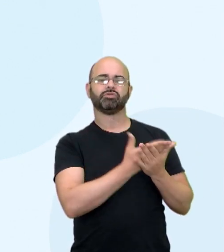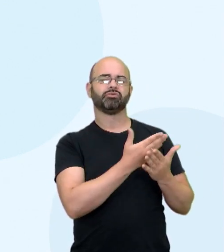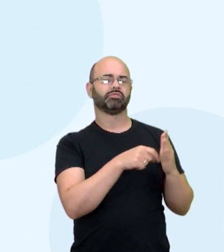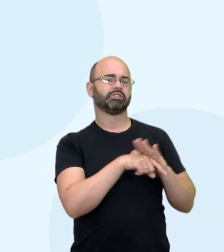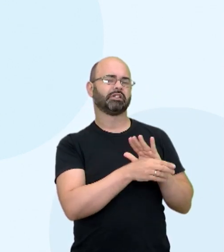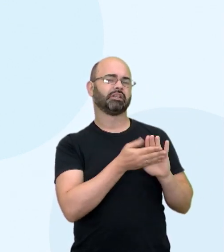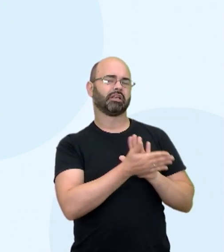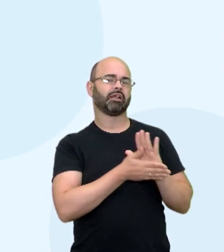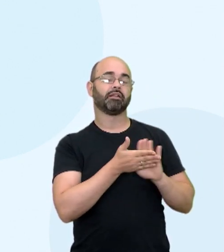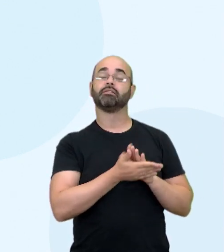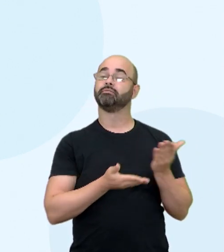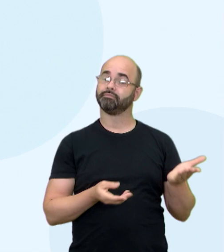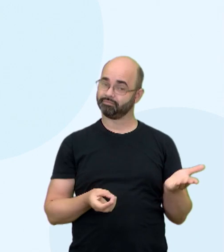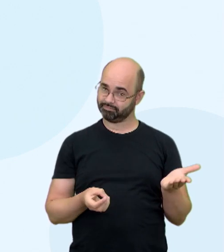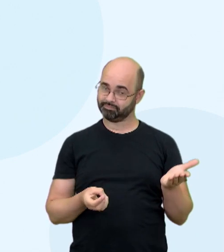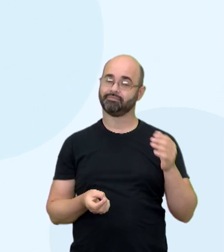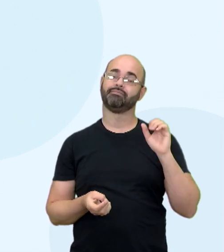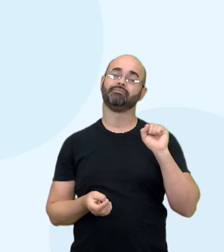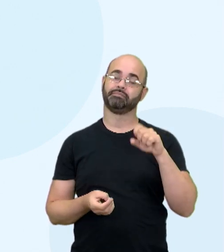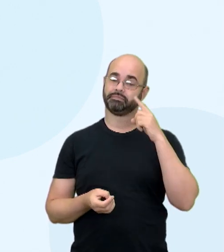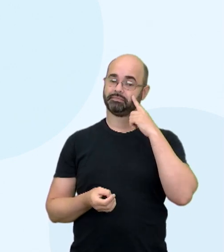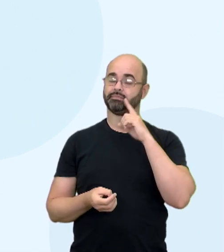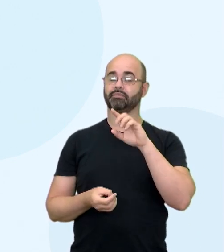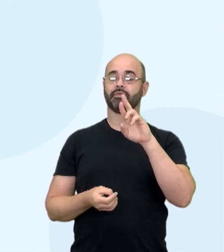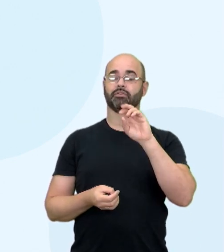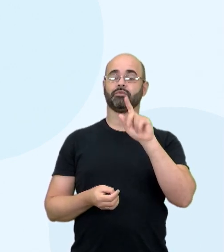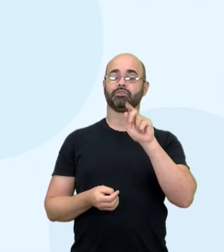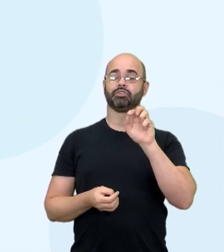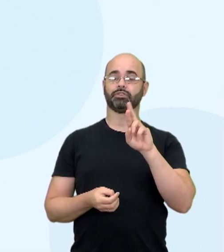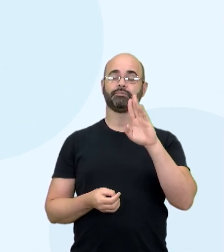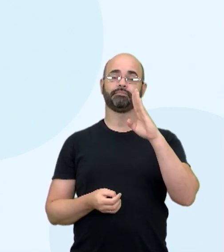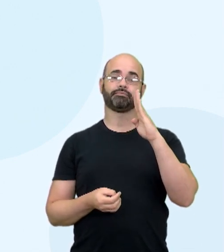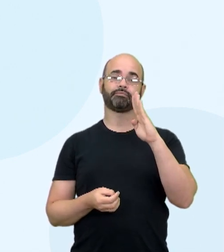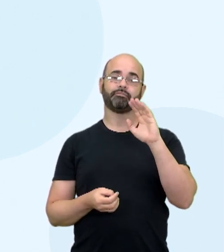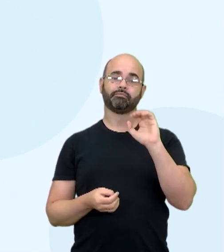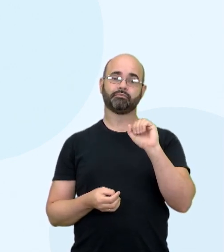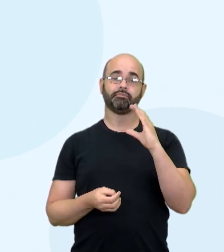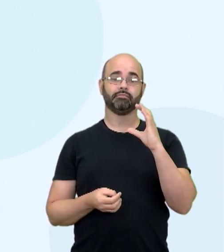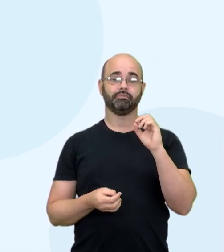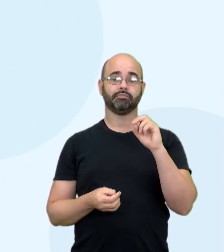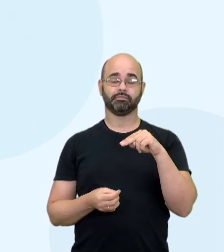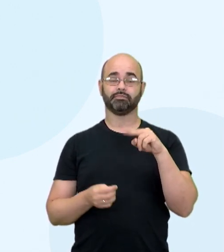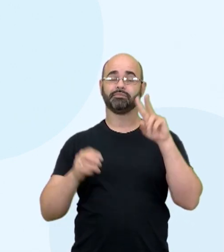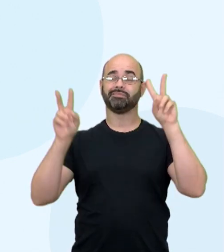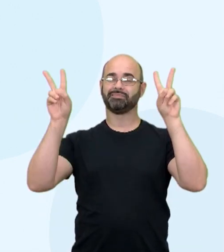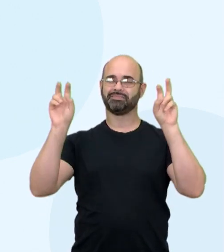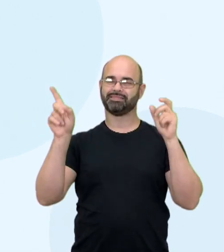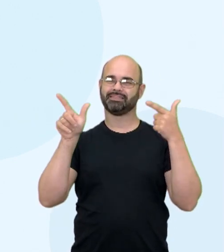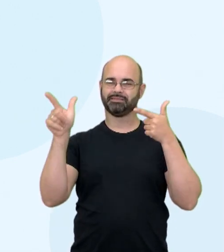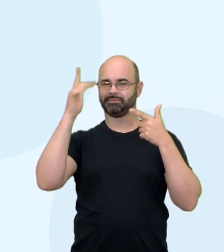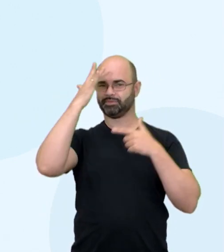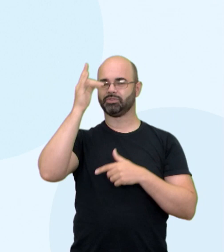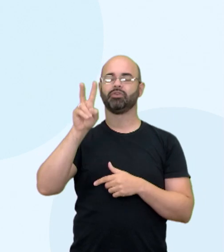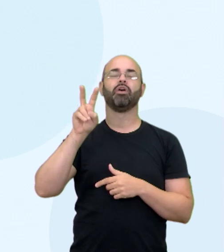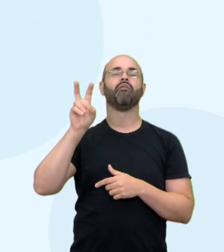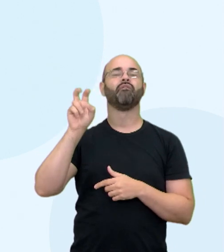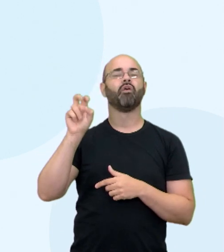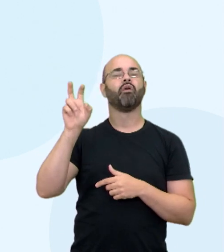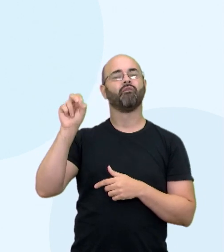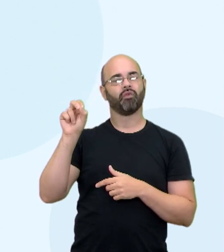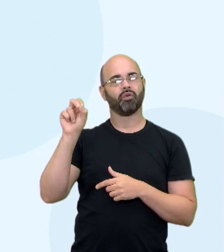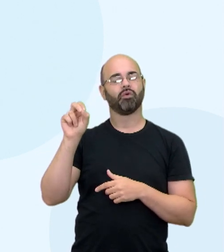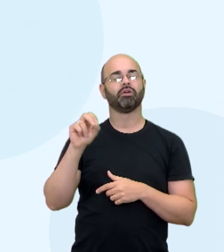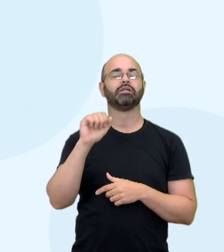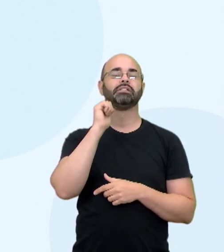ficarem mais espantados, o Roger Bacon, pessoal, ele é conhecido como o avô da ciência experimental